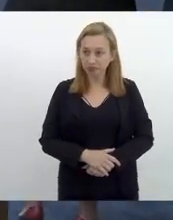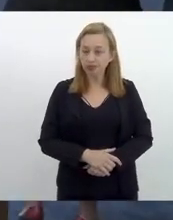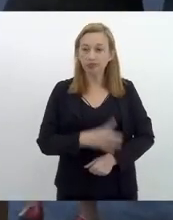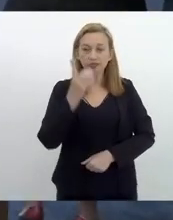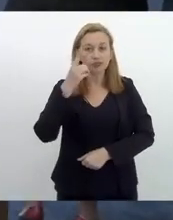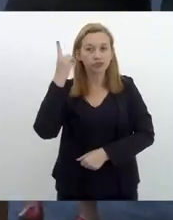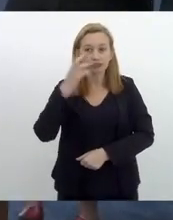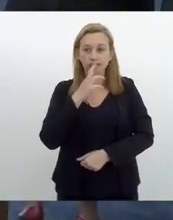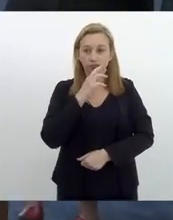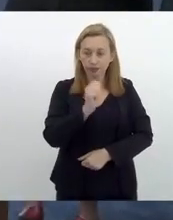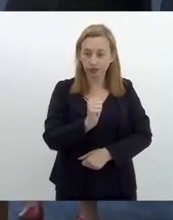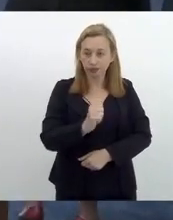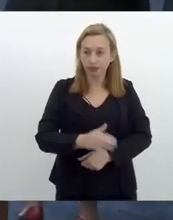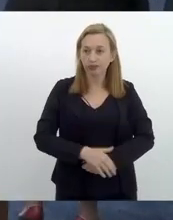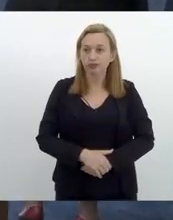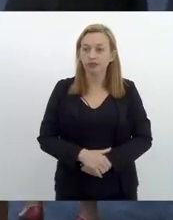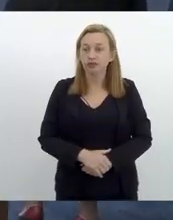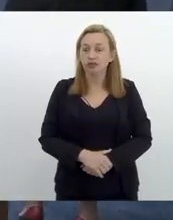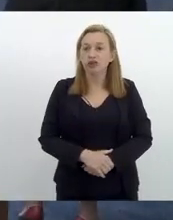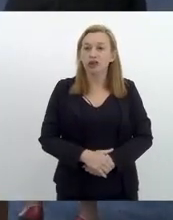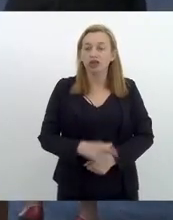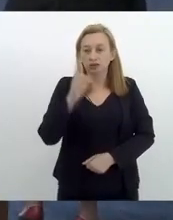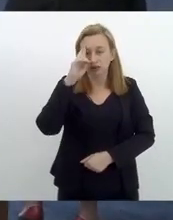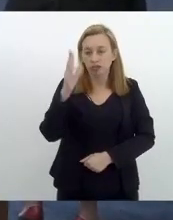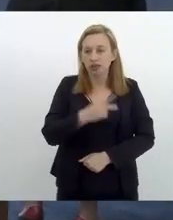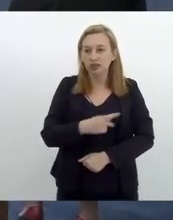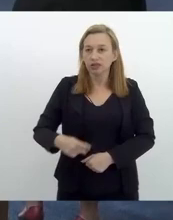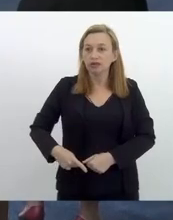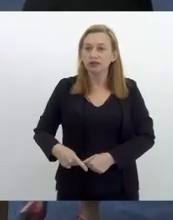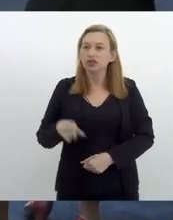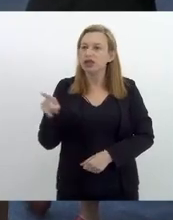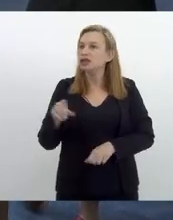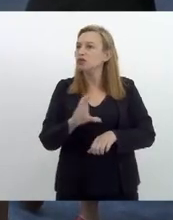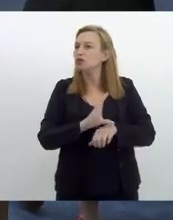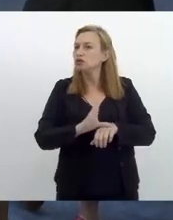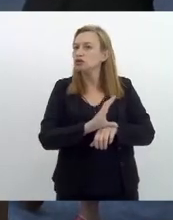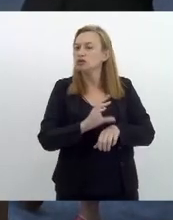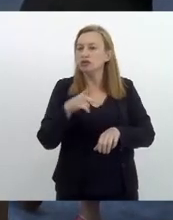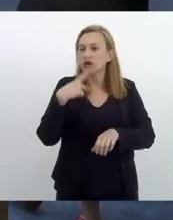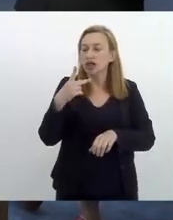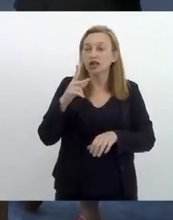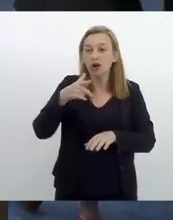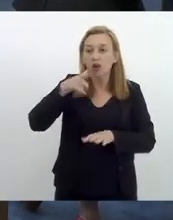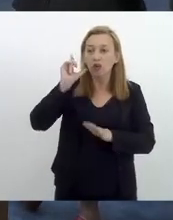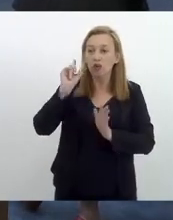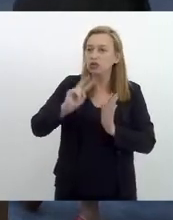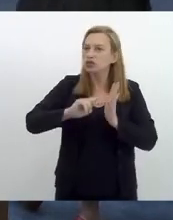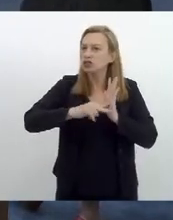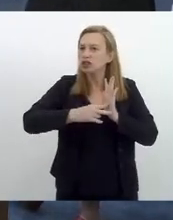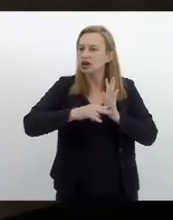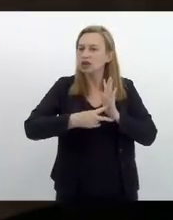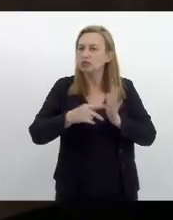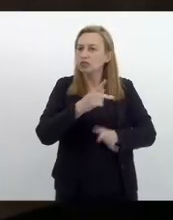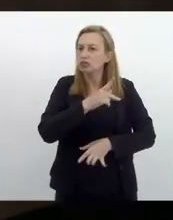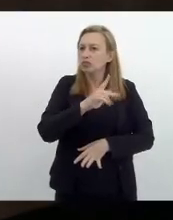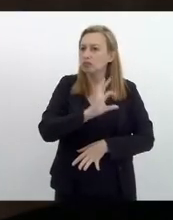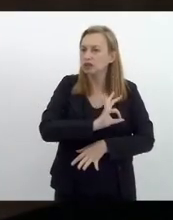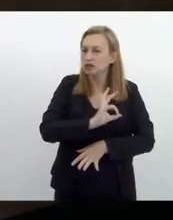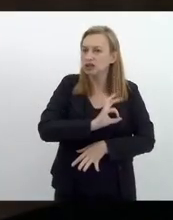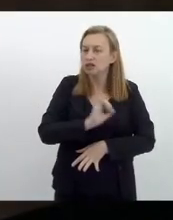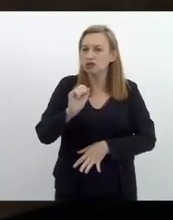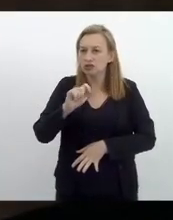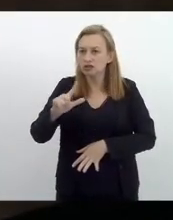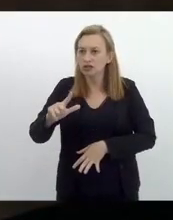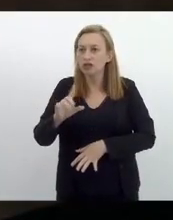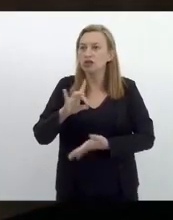Rodrigo Amorim. Presidente, essa construção foi levantada ontem pelo sindicato dos policiais civis e, de verdade,